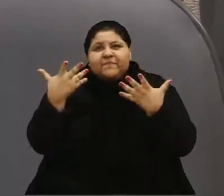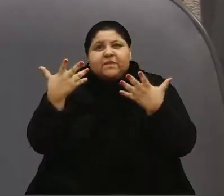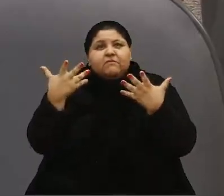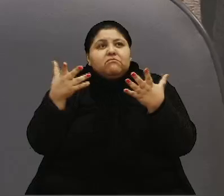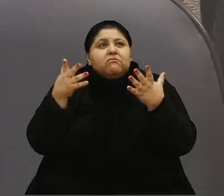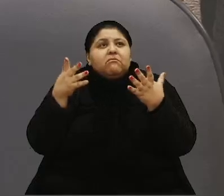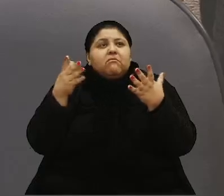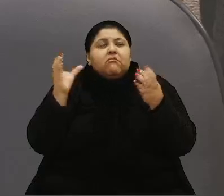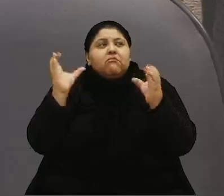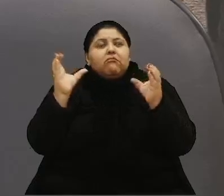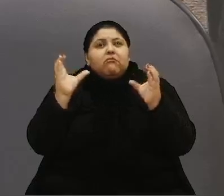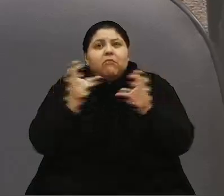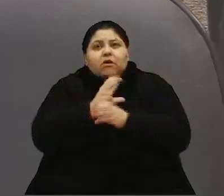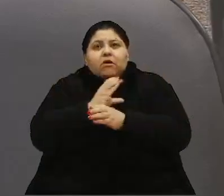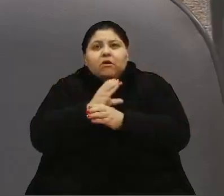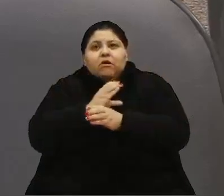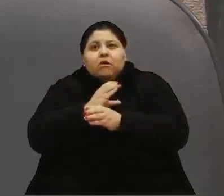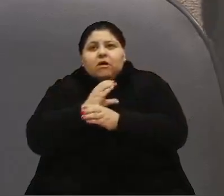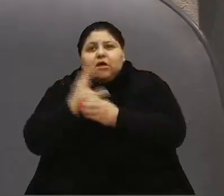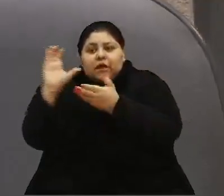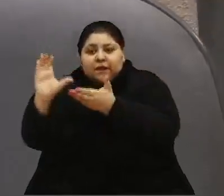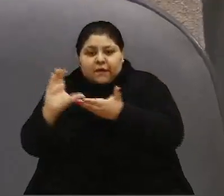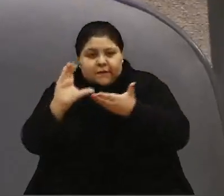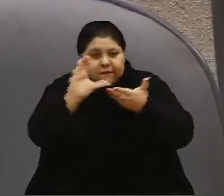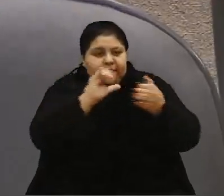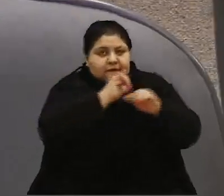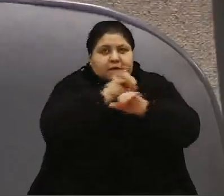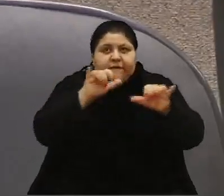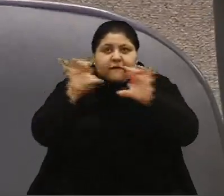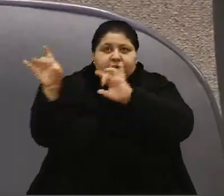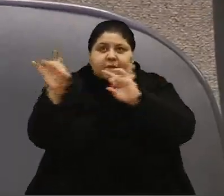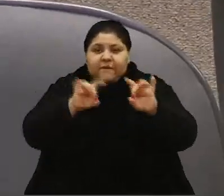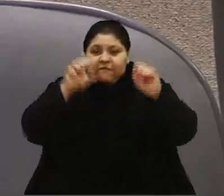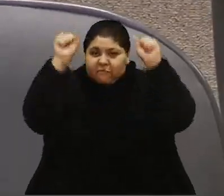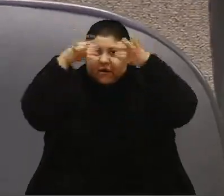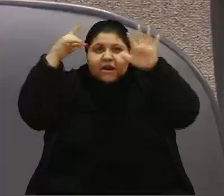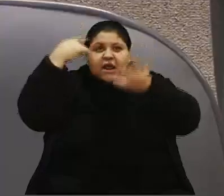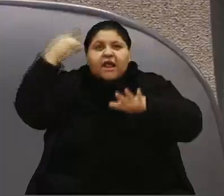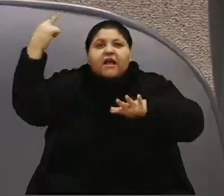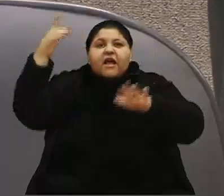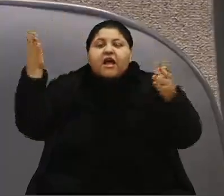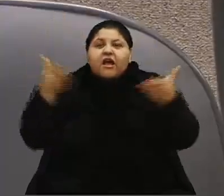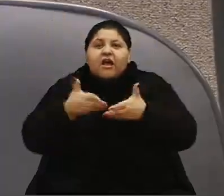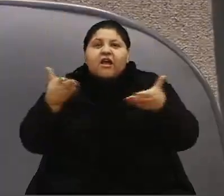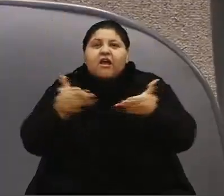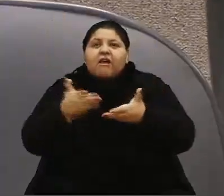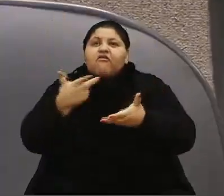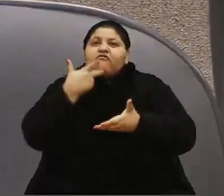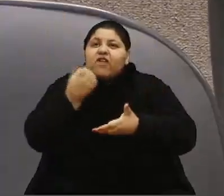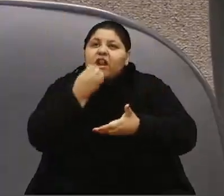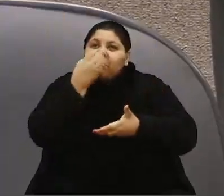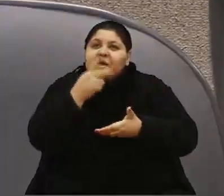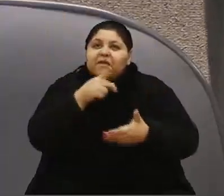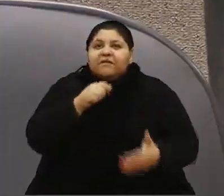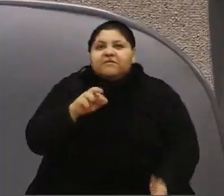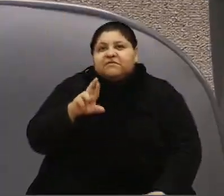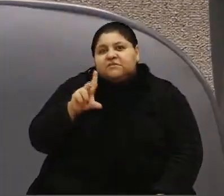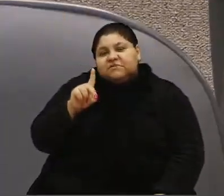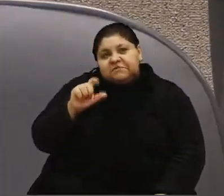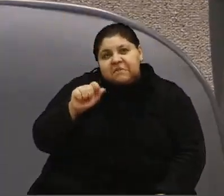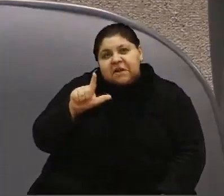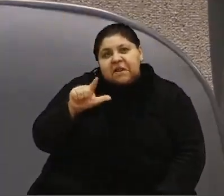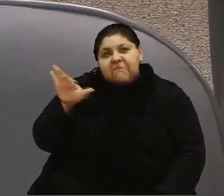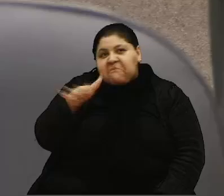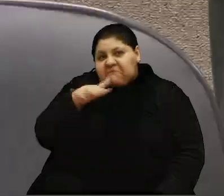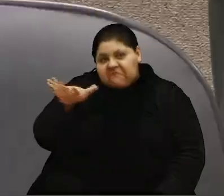nada, depois de receber por várias campanhas, a página teve a brilhante ideia de dizer assim, ó, não, agora eu vou falar bem dos pardais. É mais ou menos